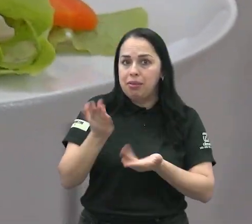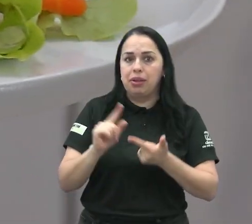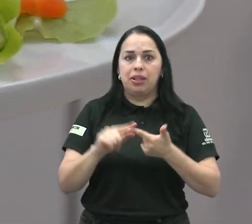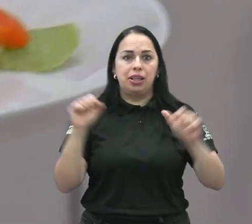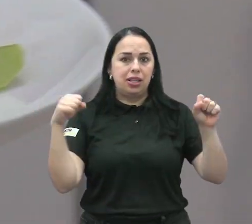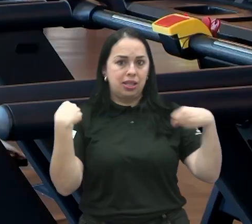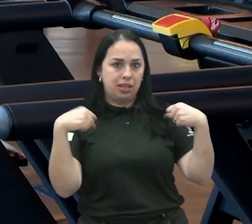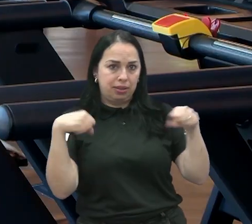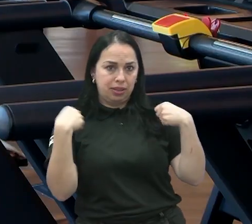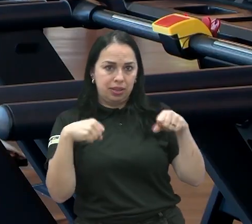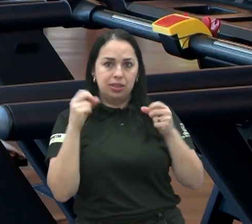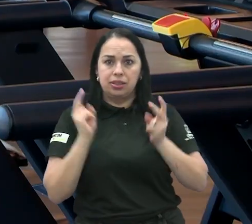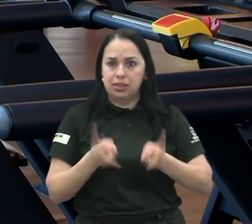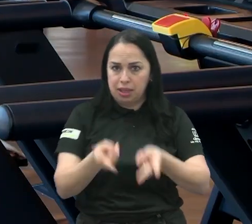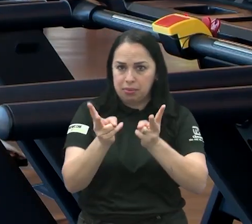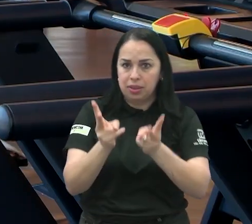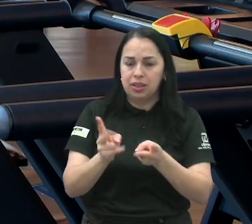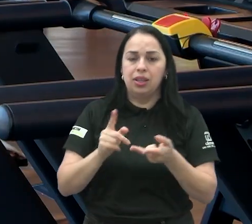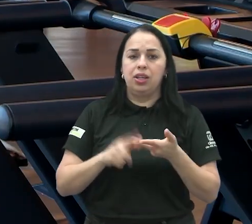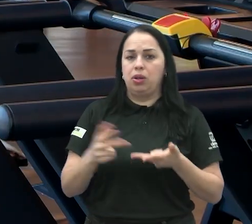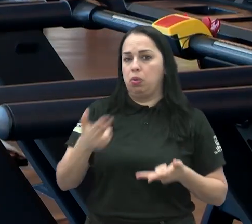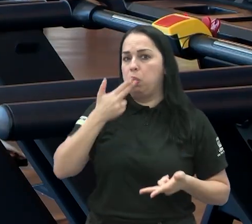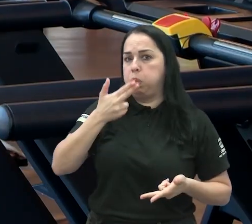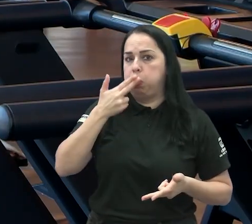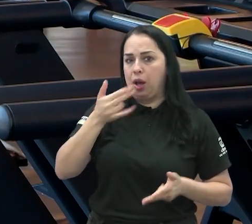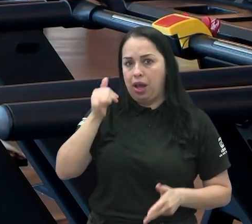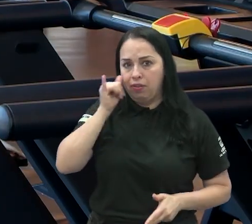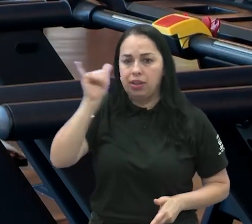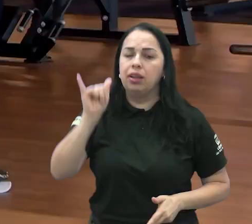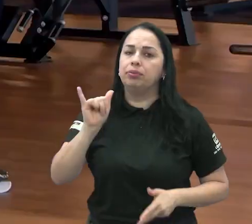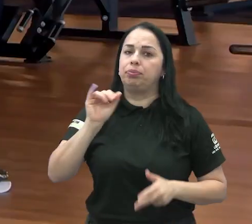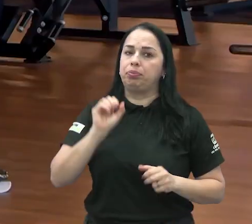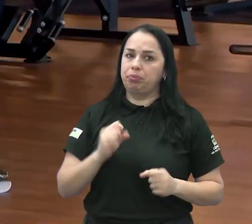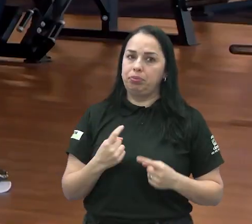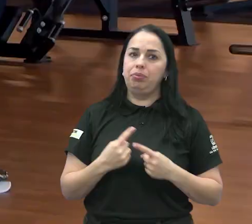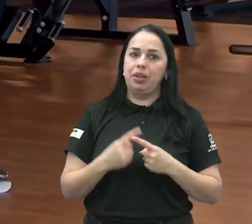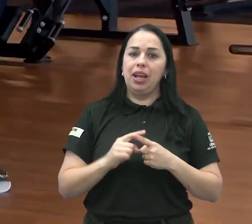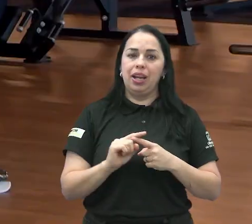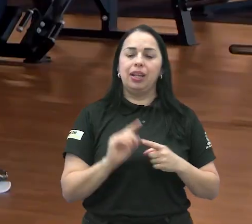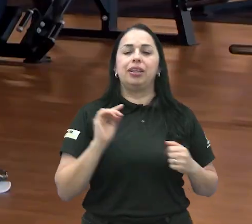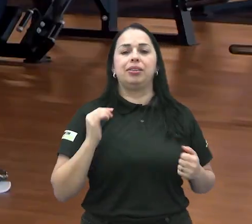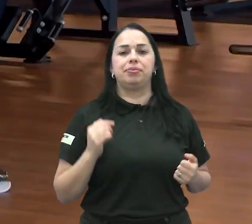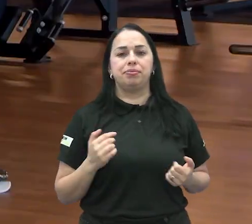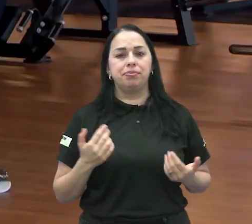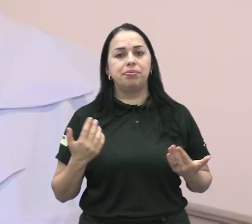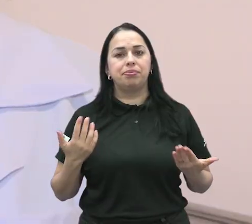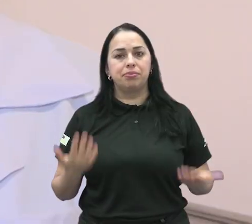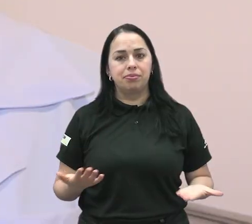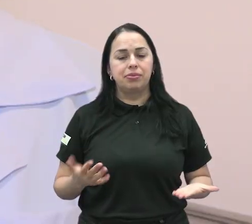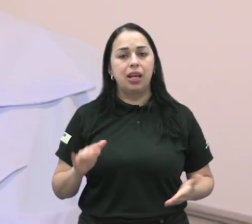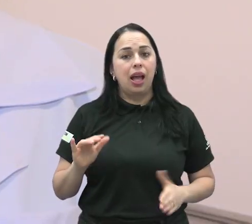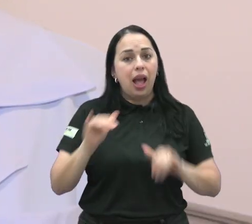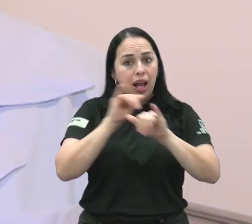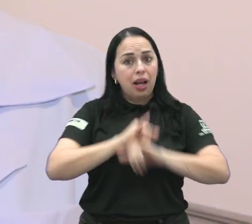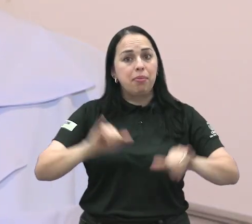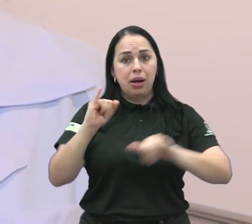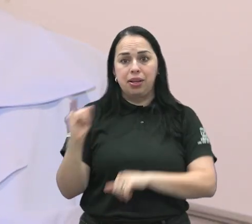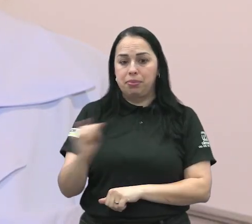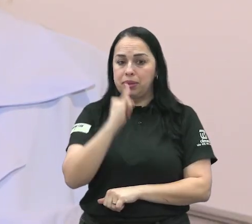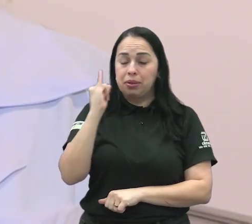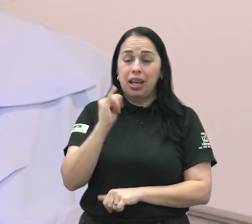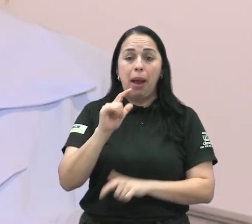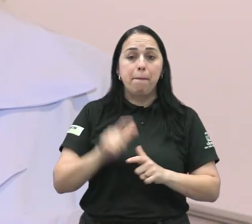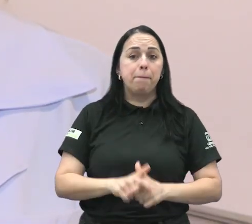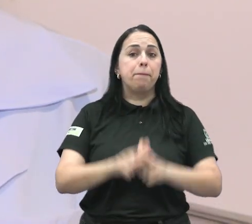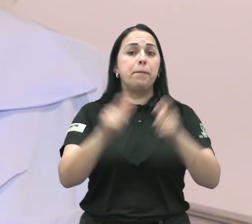Alimentação equilibrada, atividades físicas regulares e evitar o tabagismo podem ajudar e muito. Essa campanha é tão importante, por quê?